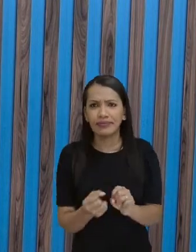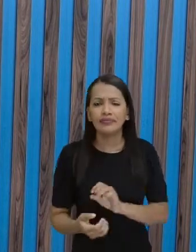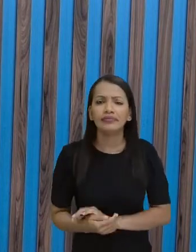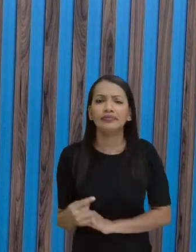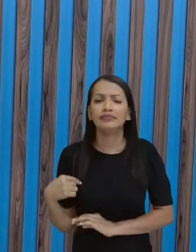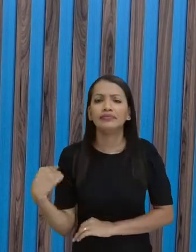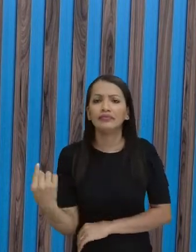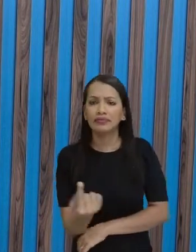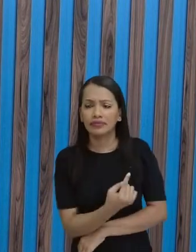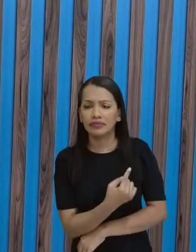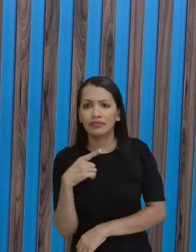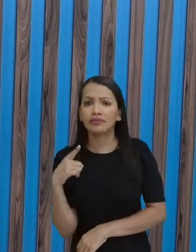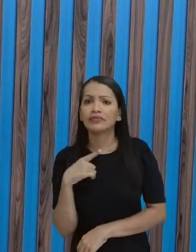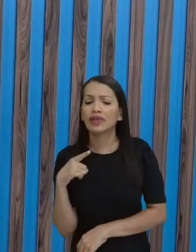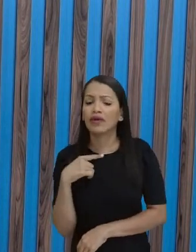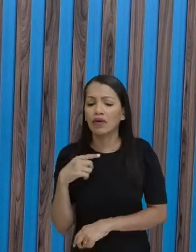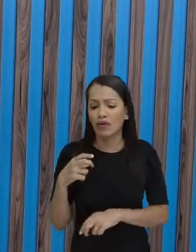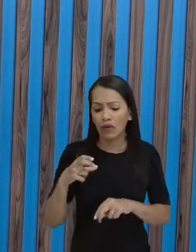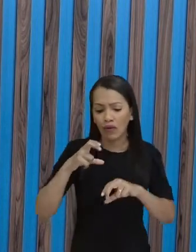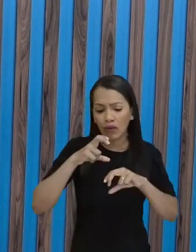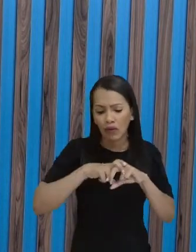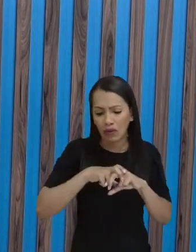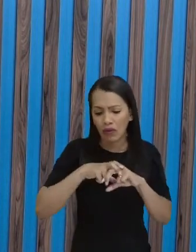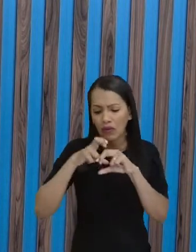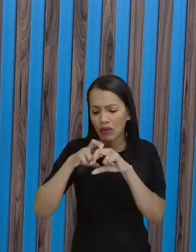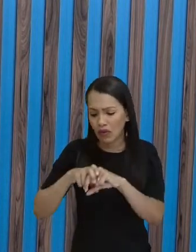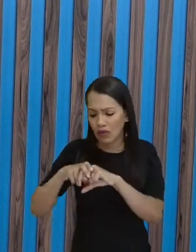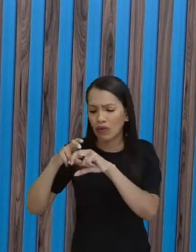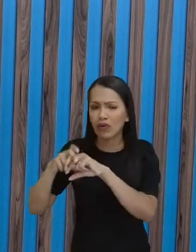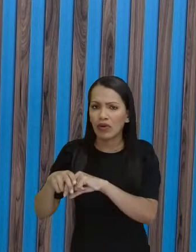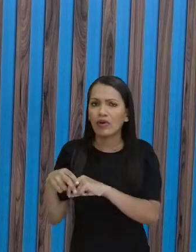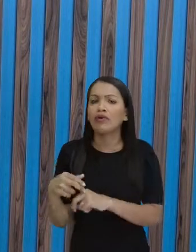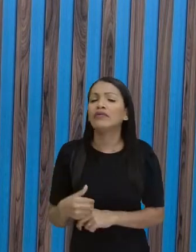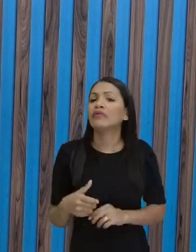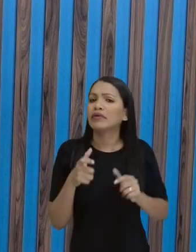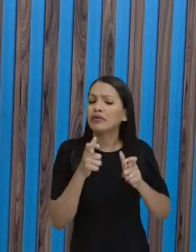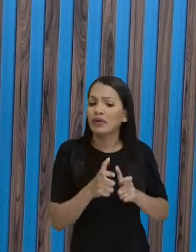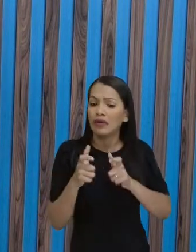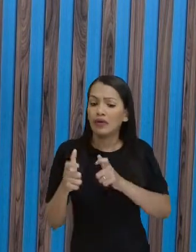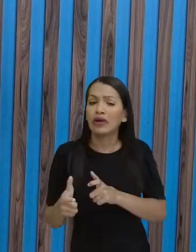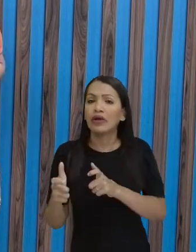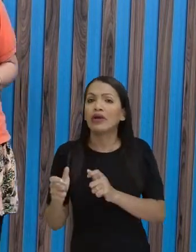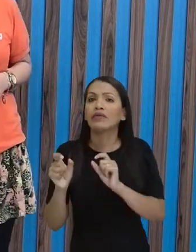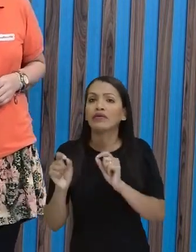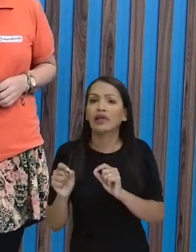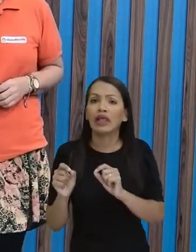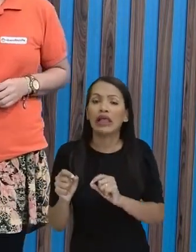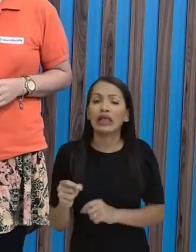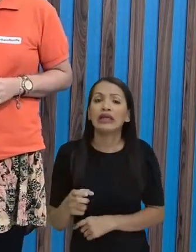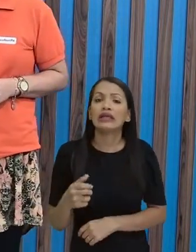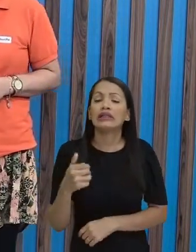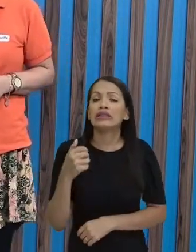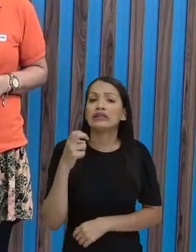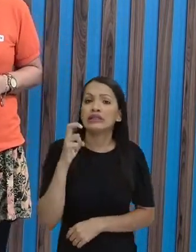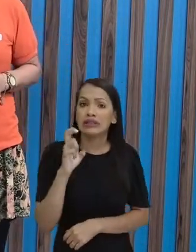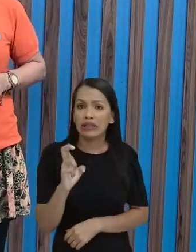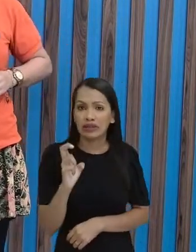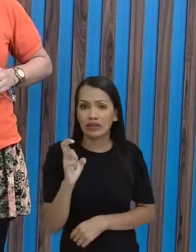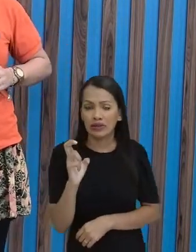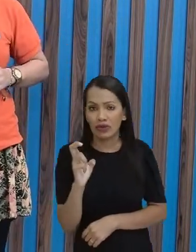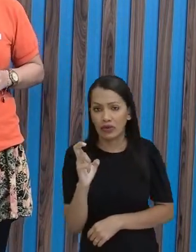Nós temos aqui os lugares, né? São 15 lugares, 5 poltronas, tá certo? Que vão